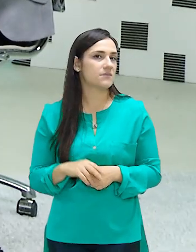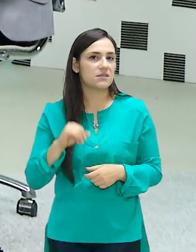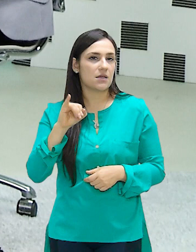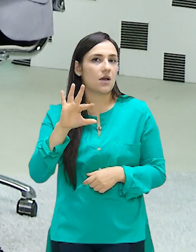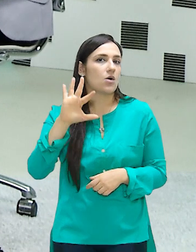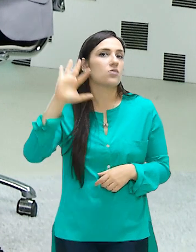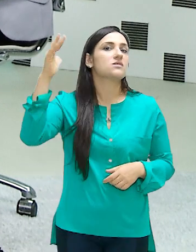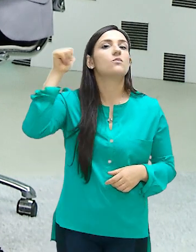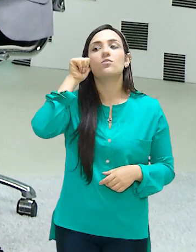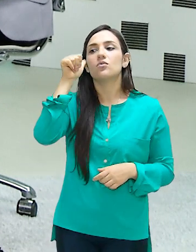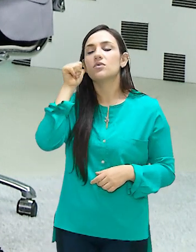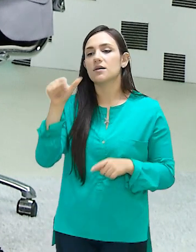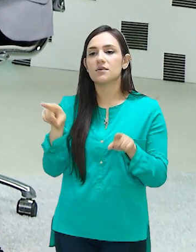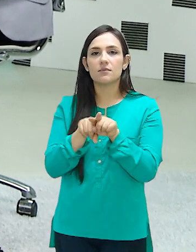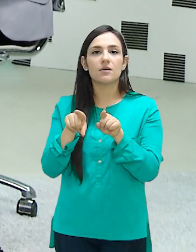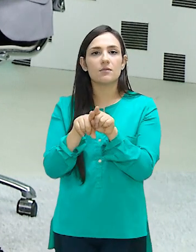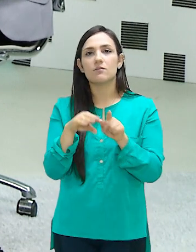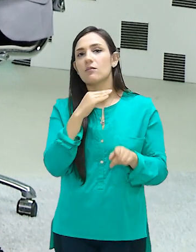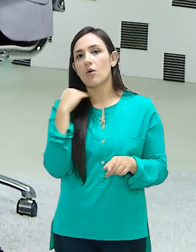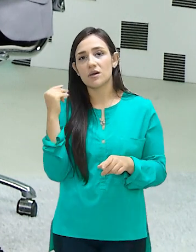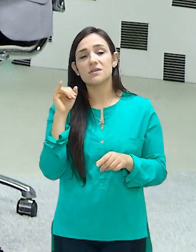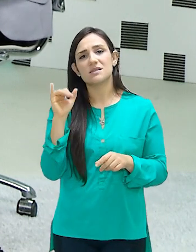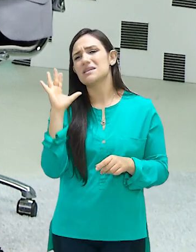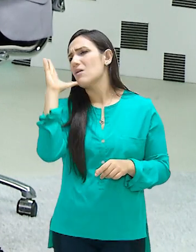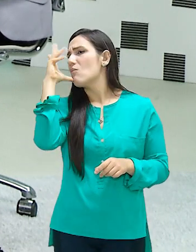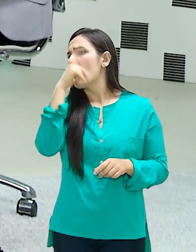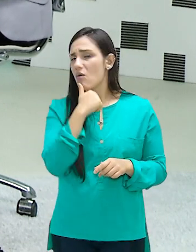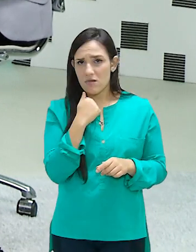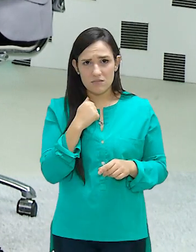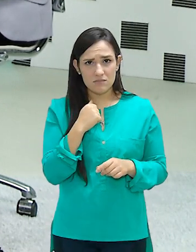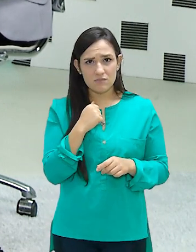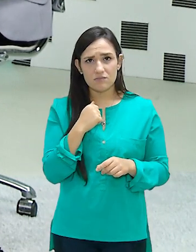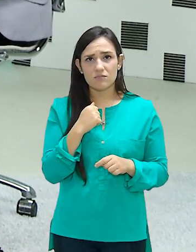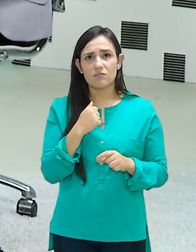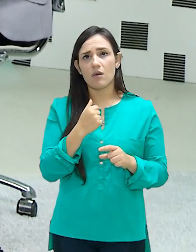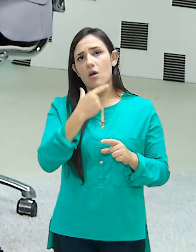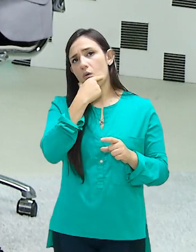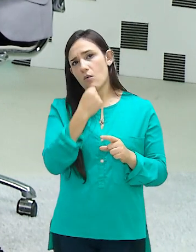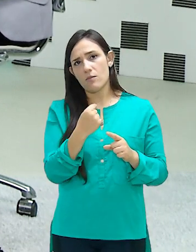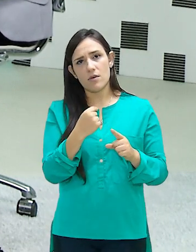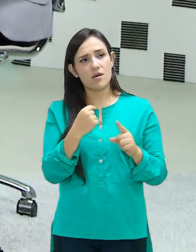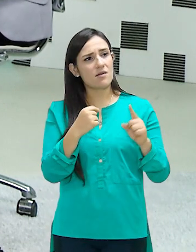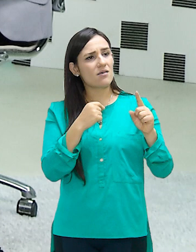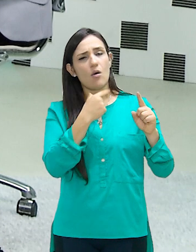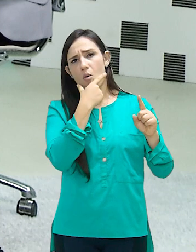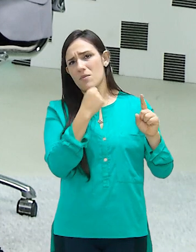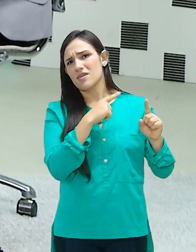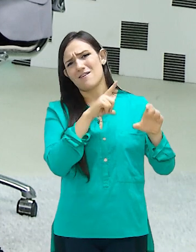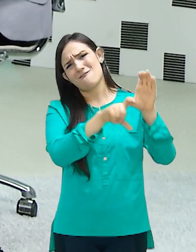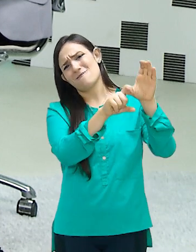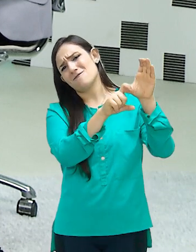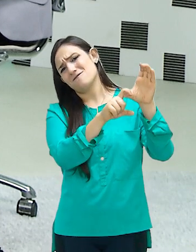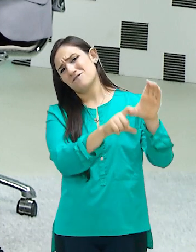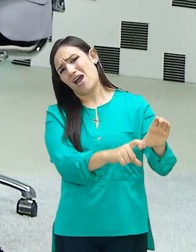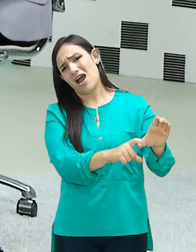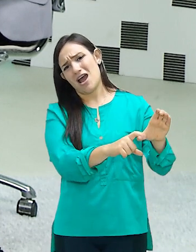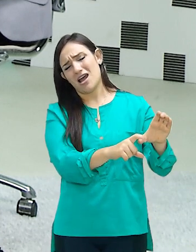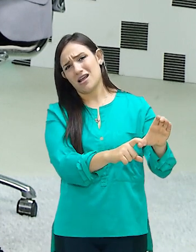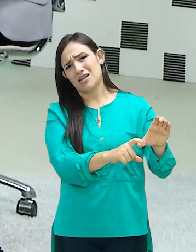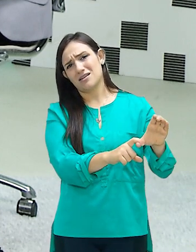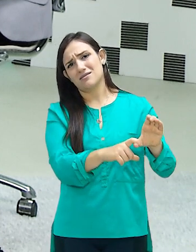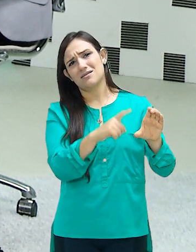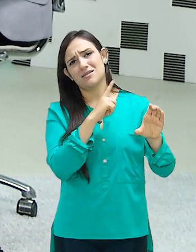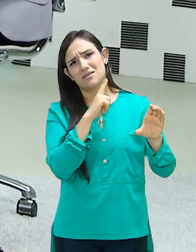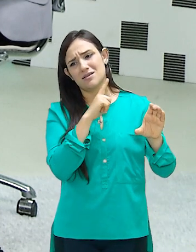Vamos supor durante o inventário, porque tem inventário que demora muito tempo. Morreu o cidadão cheio de dívida, está lá, um patrimônio